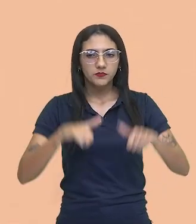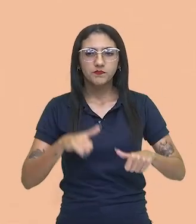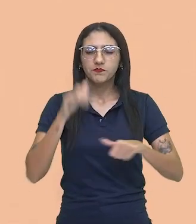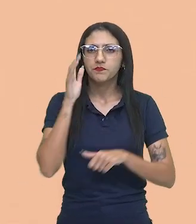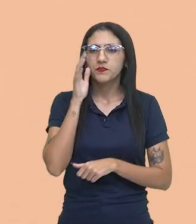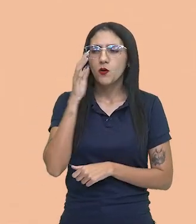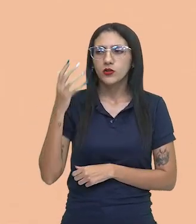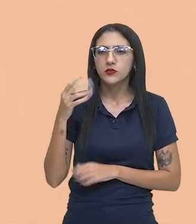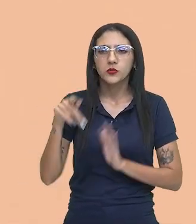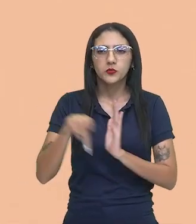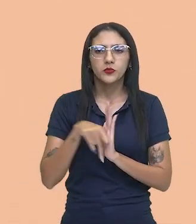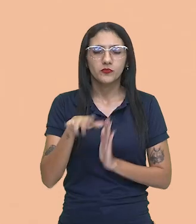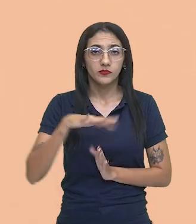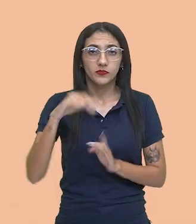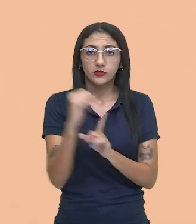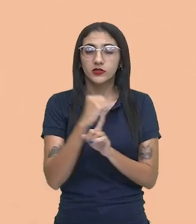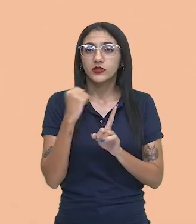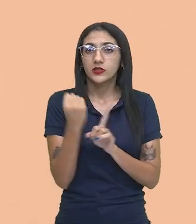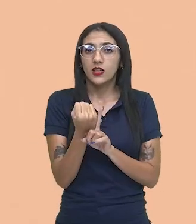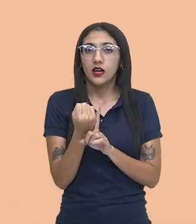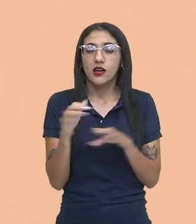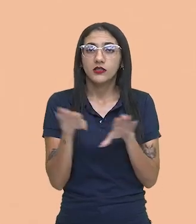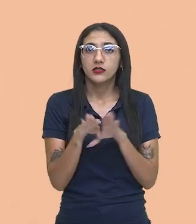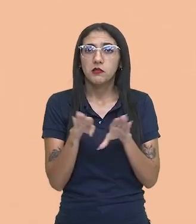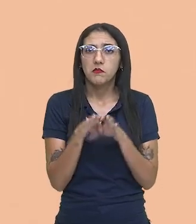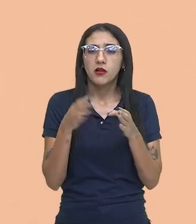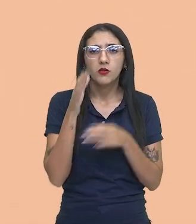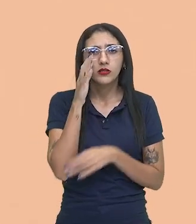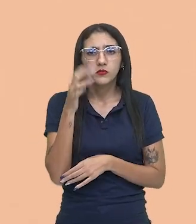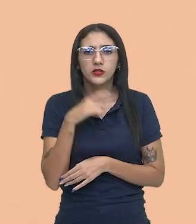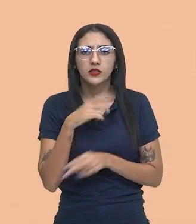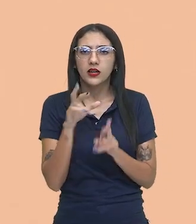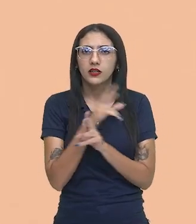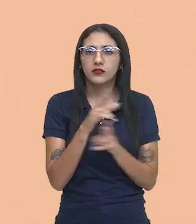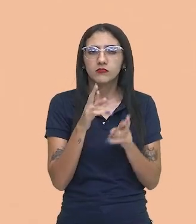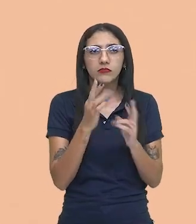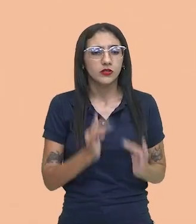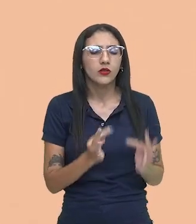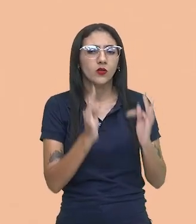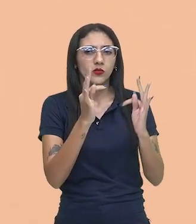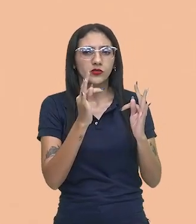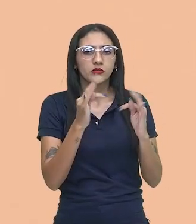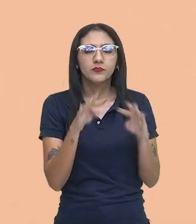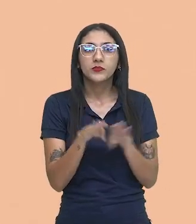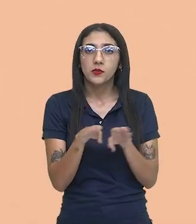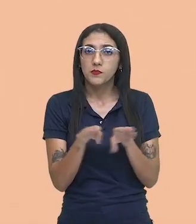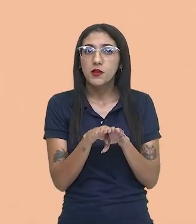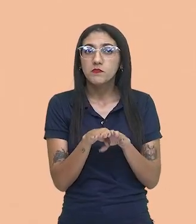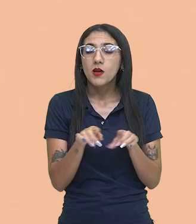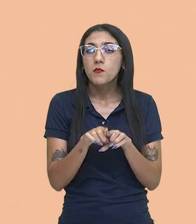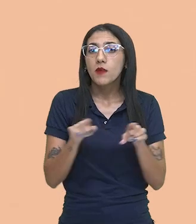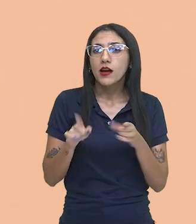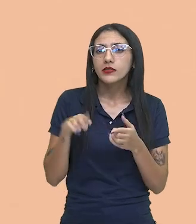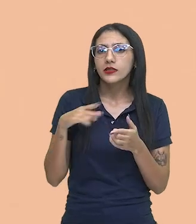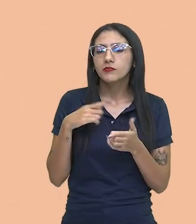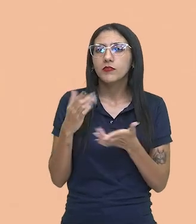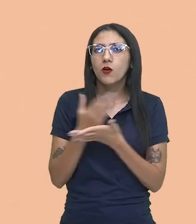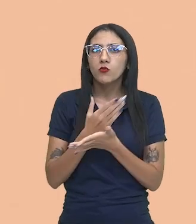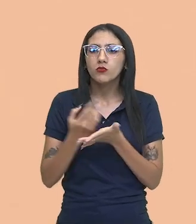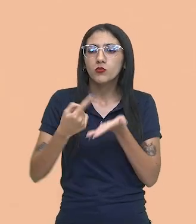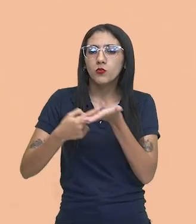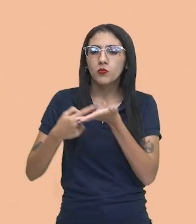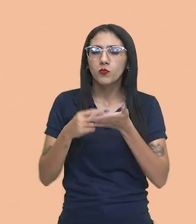aí da sociedade, analise algumas situações que envolvem a tecnologia também, mas que envolvem alguns acertos, né,